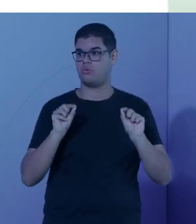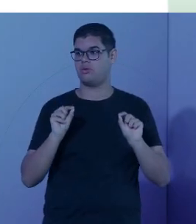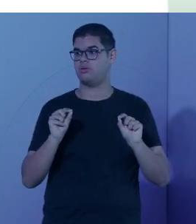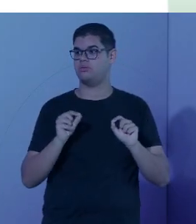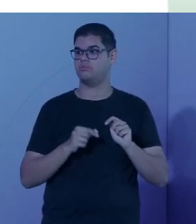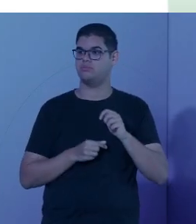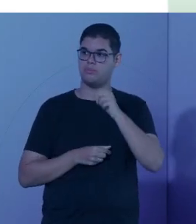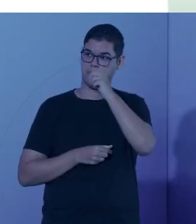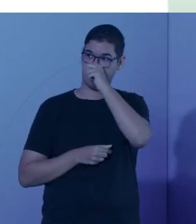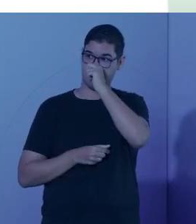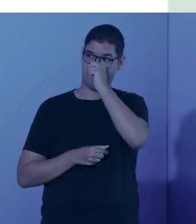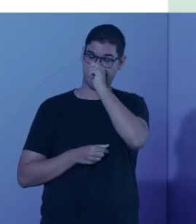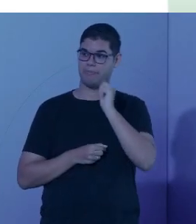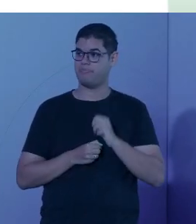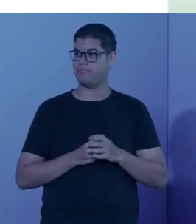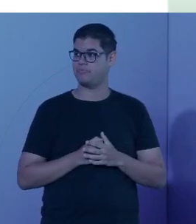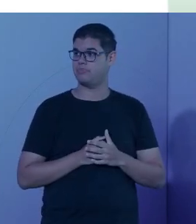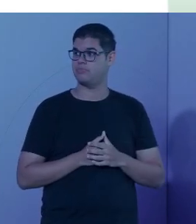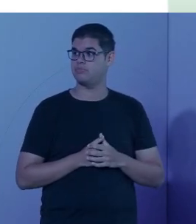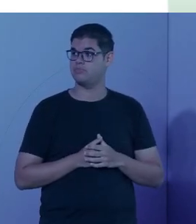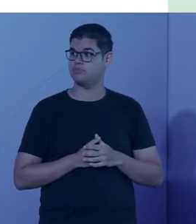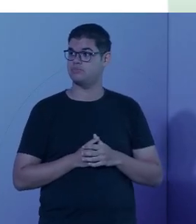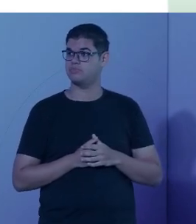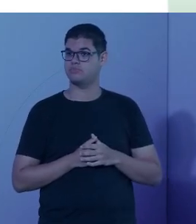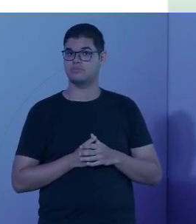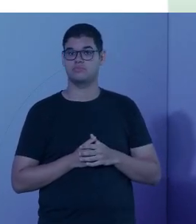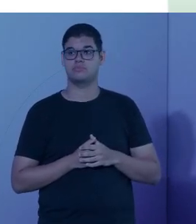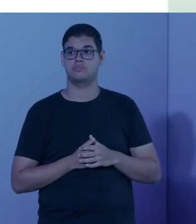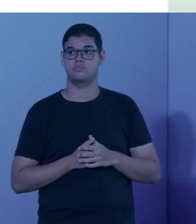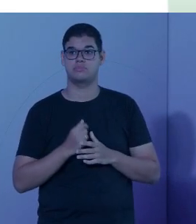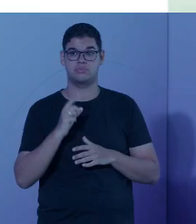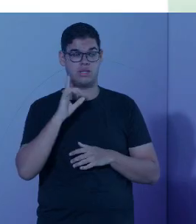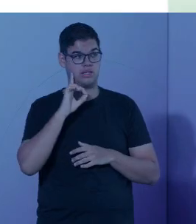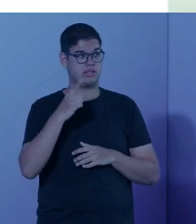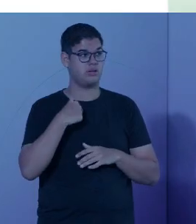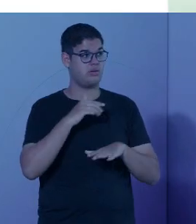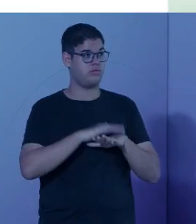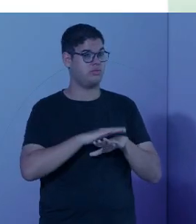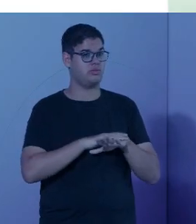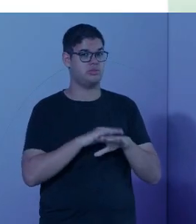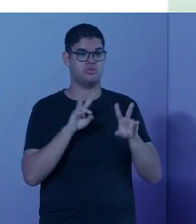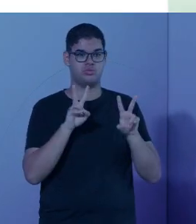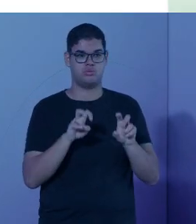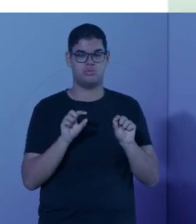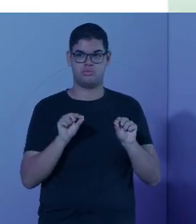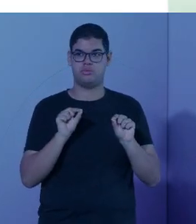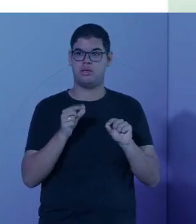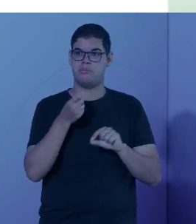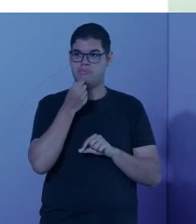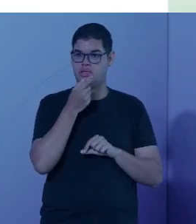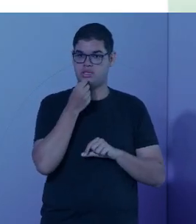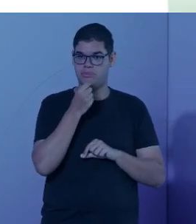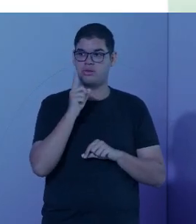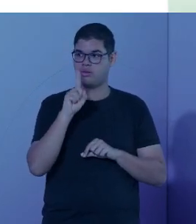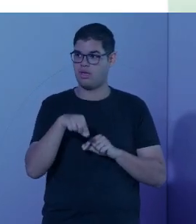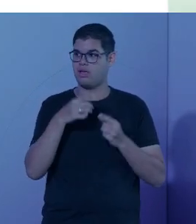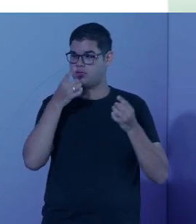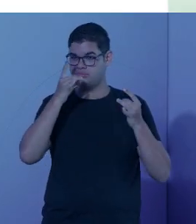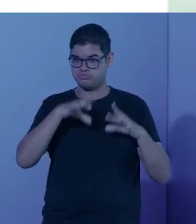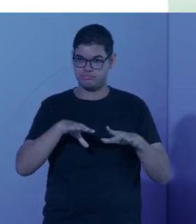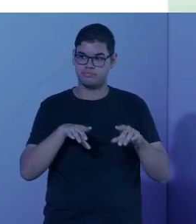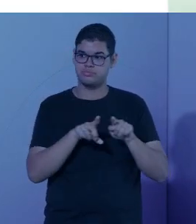na categorização que eu fiz, de medicamento dispensado, não dispensado ou que contém